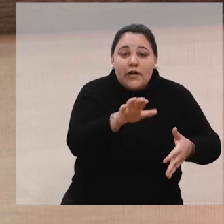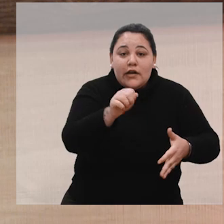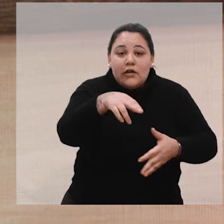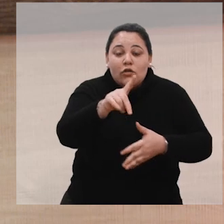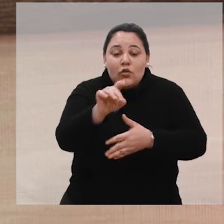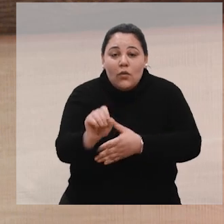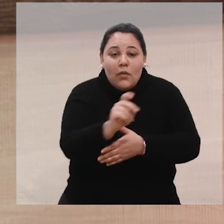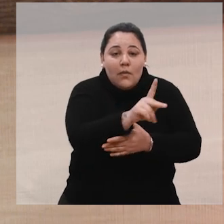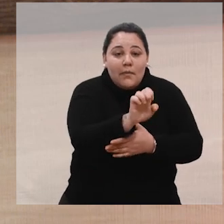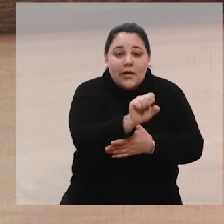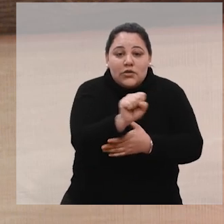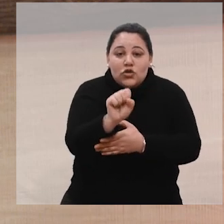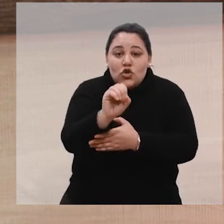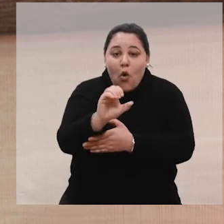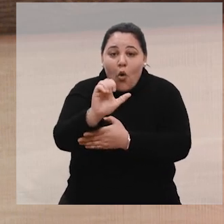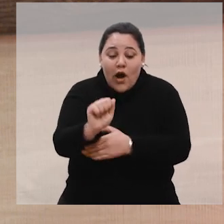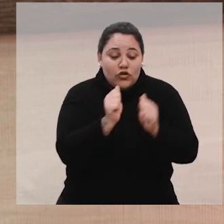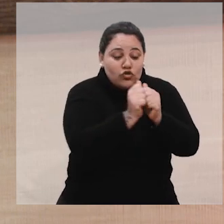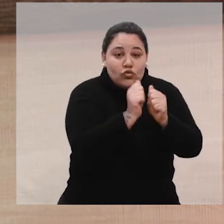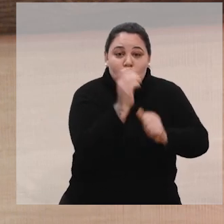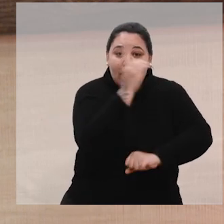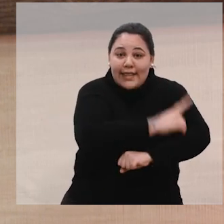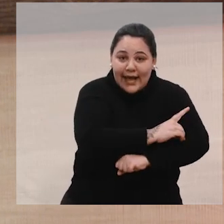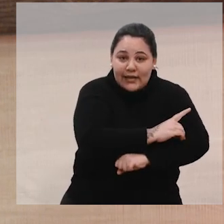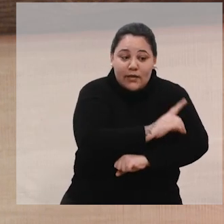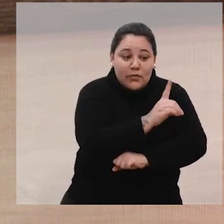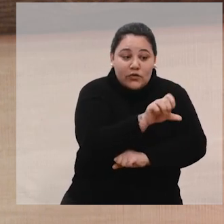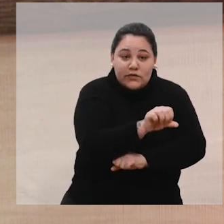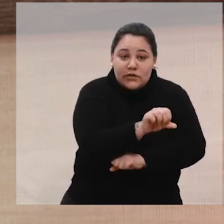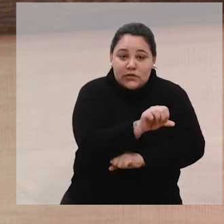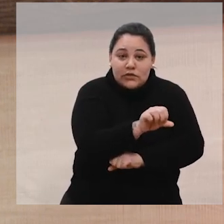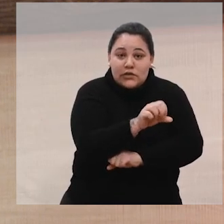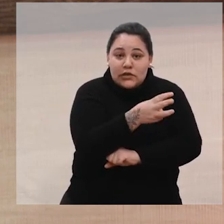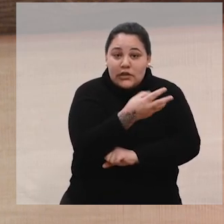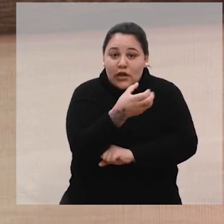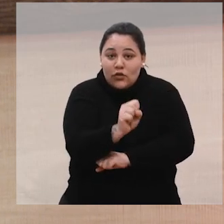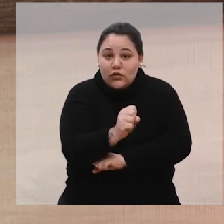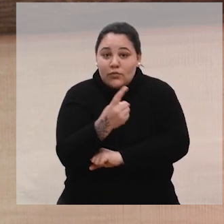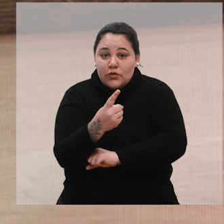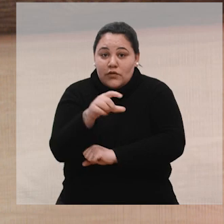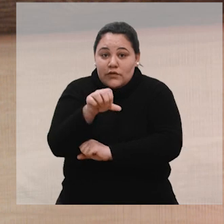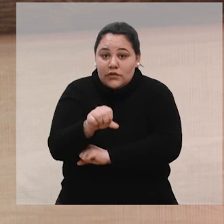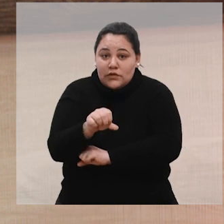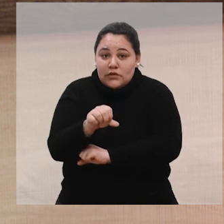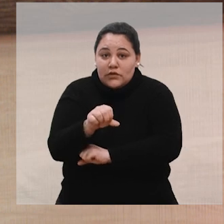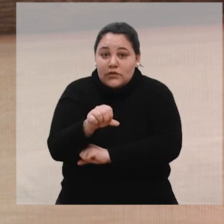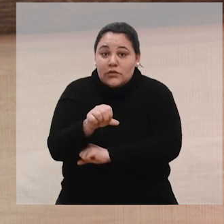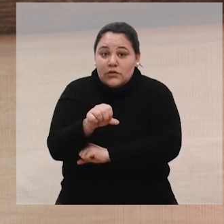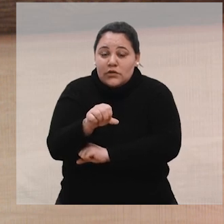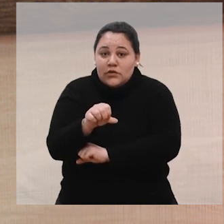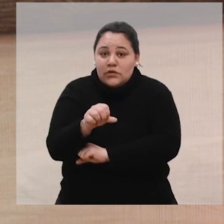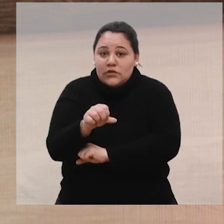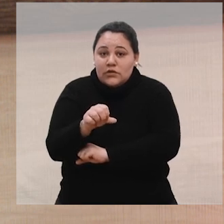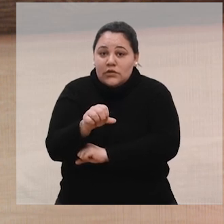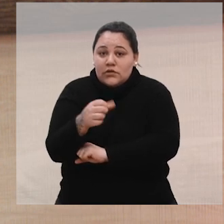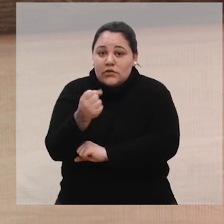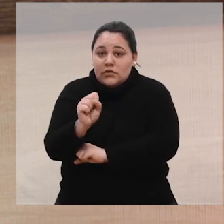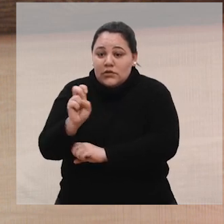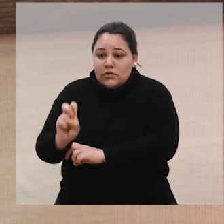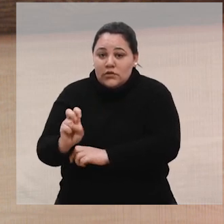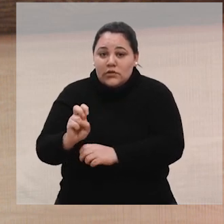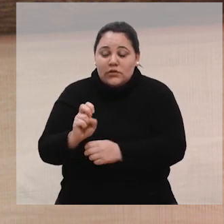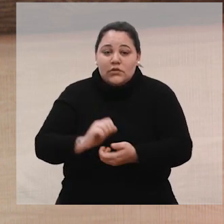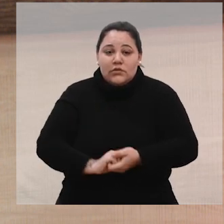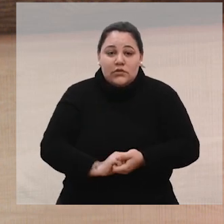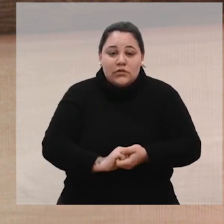Pessoa junto com as datas, 1888 a 1935. Havia pequenas poesias em cada